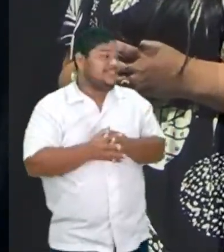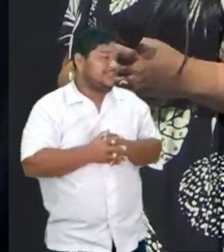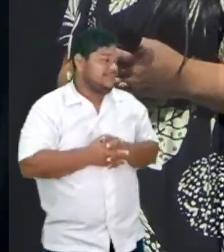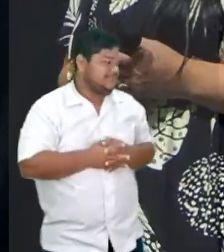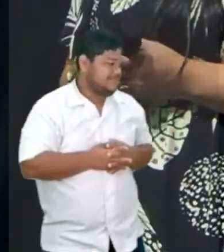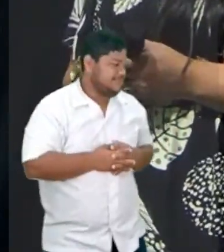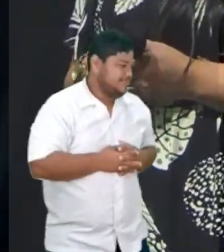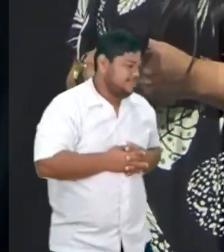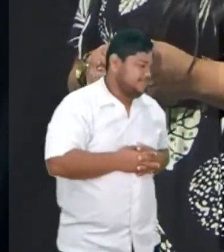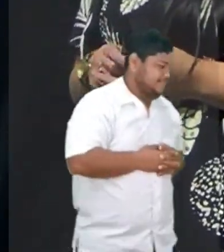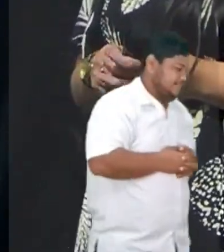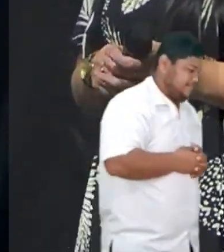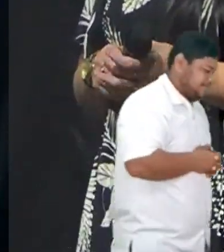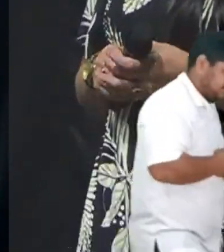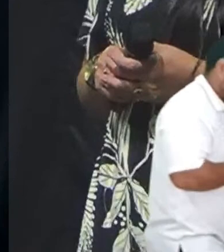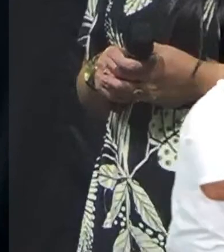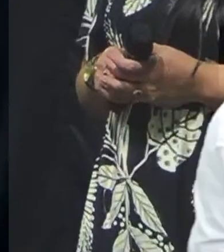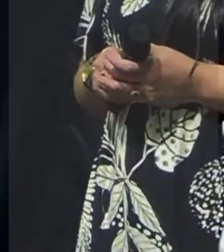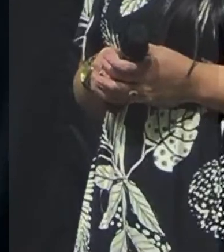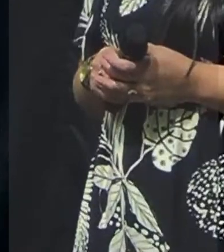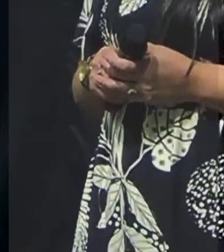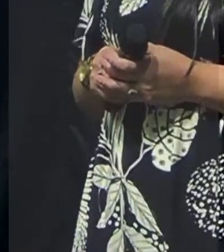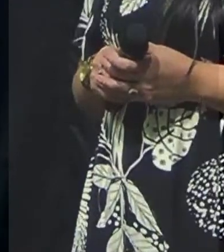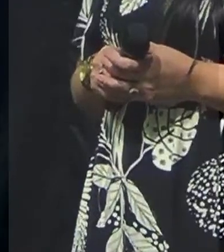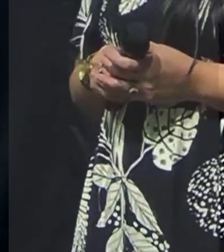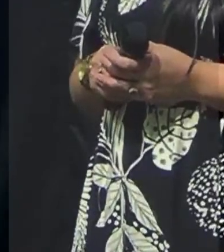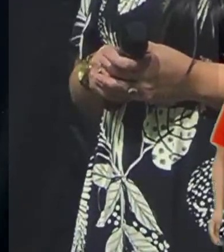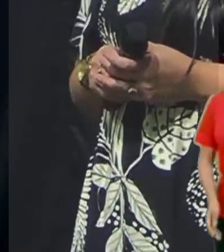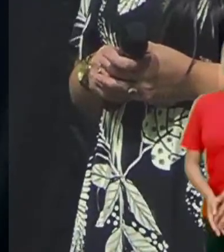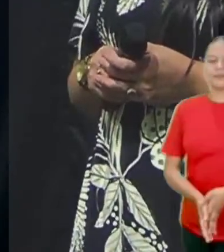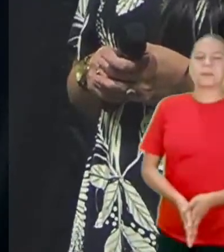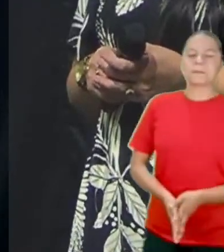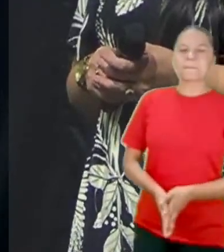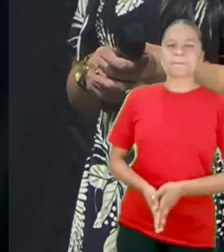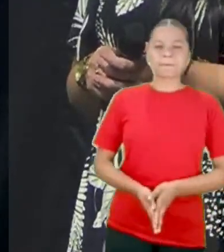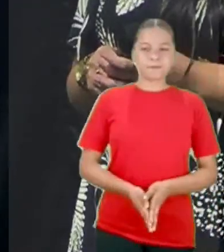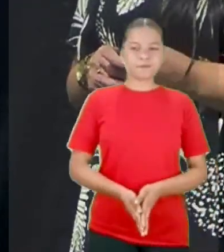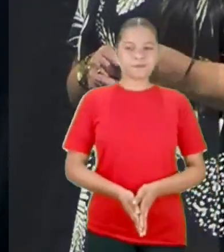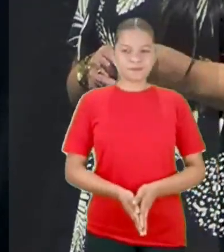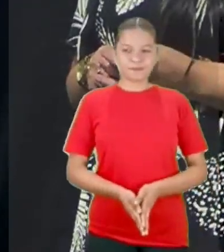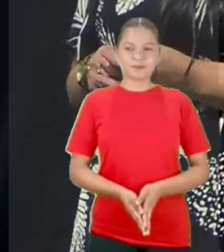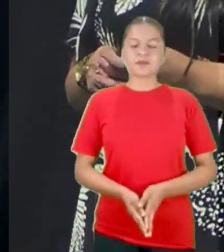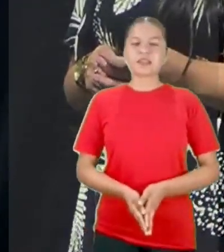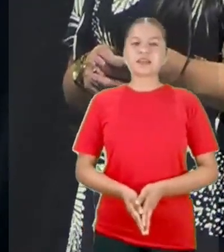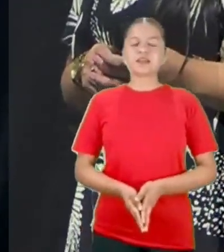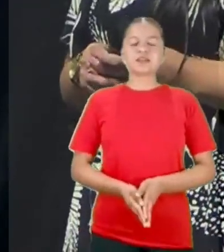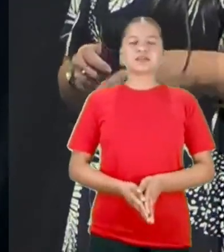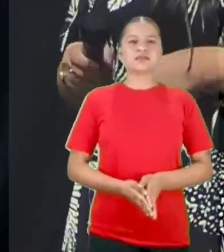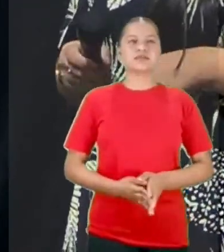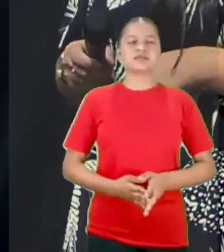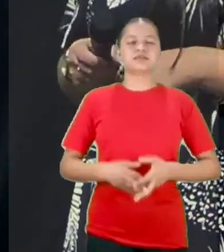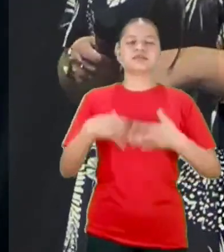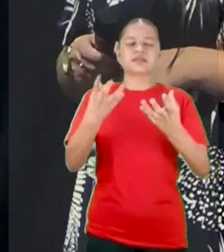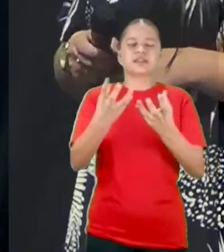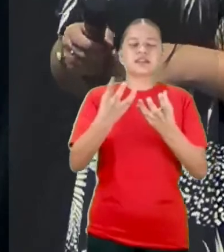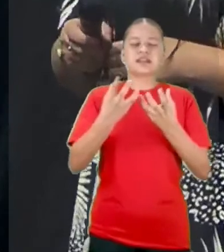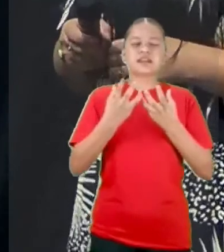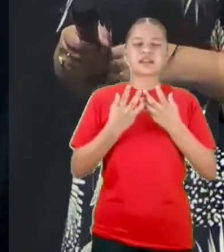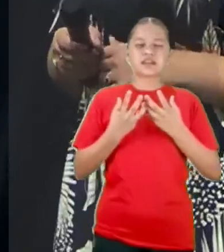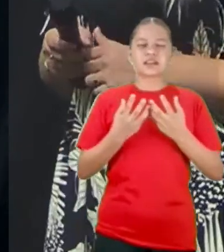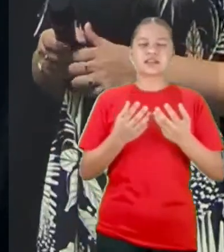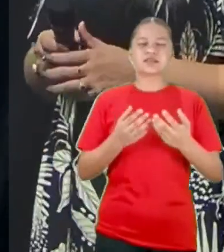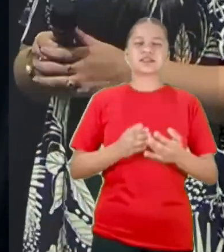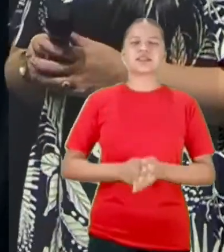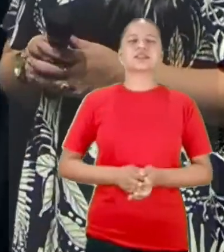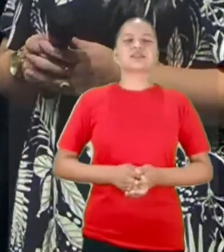Tu. E é clamando ou declarando a Tua grandeza que queremos terminar esse culto essa noite, ó